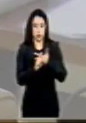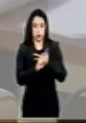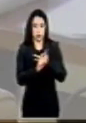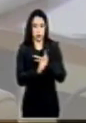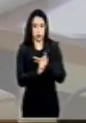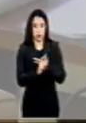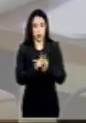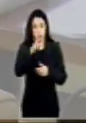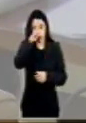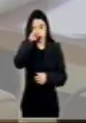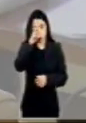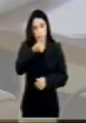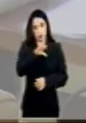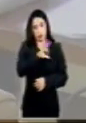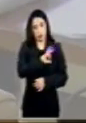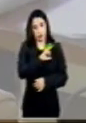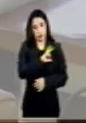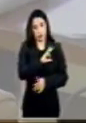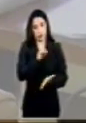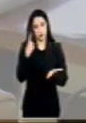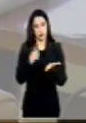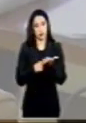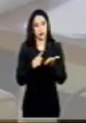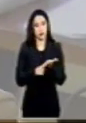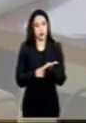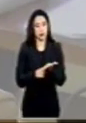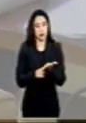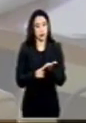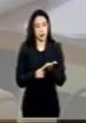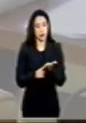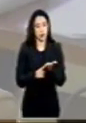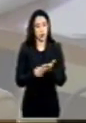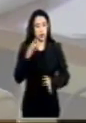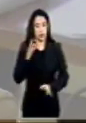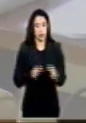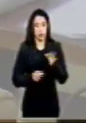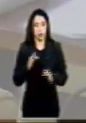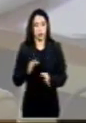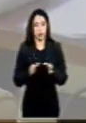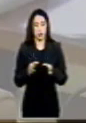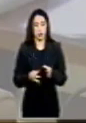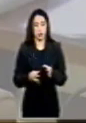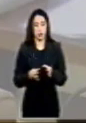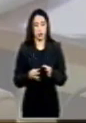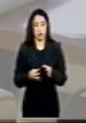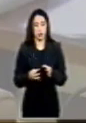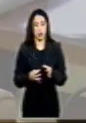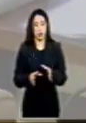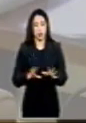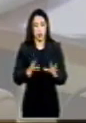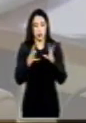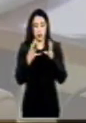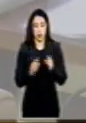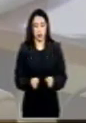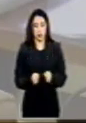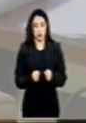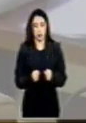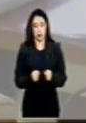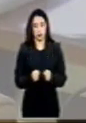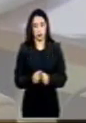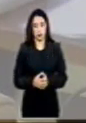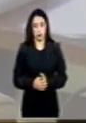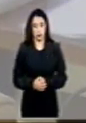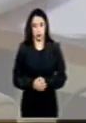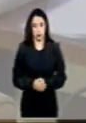força policial para cumprimento de ordens judiciais de reintegração de posse. E como reforço,